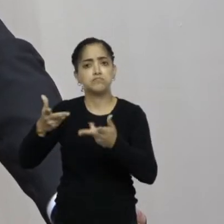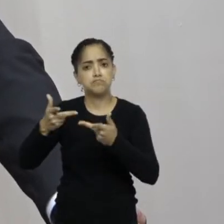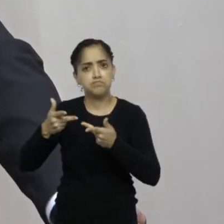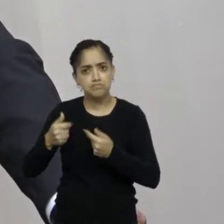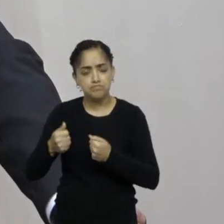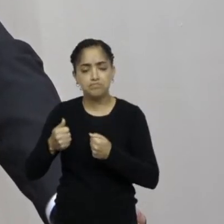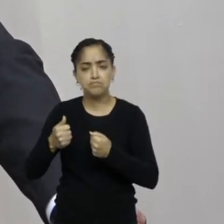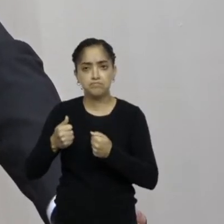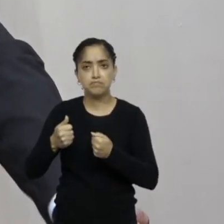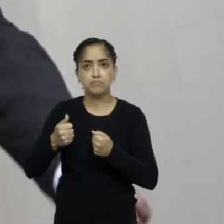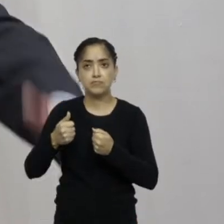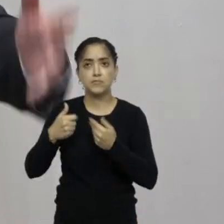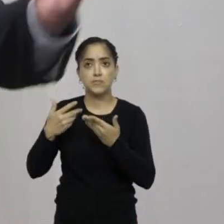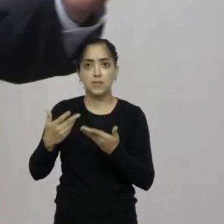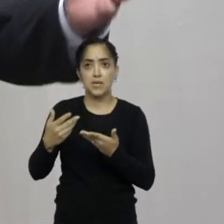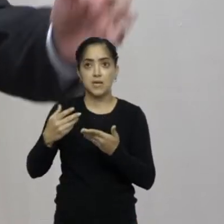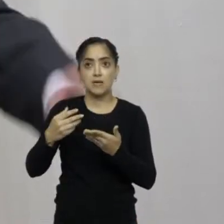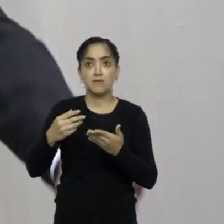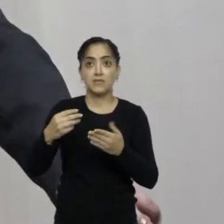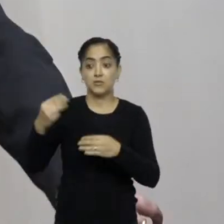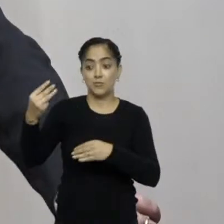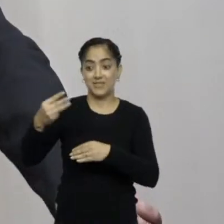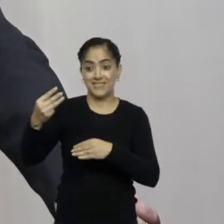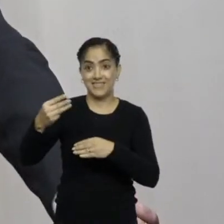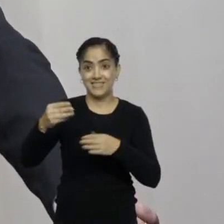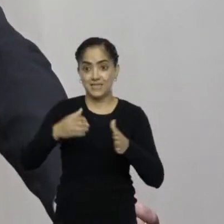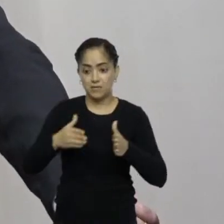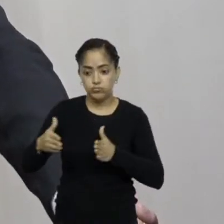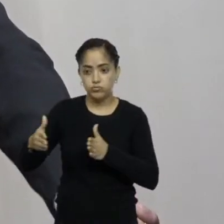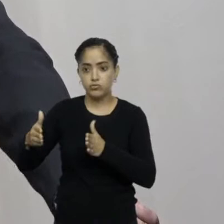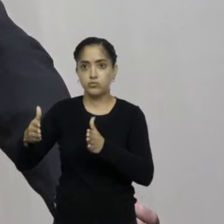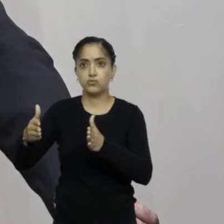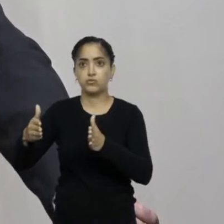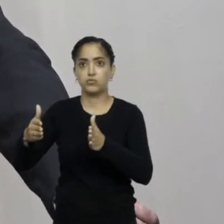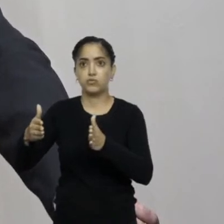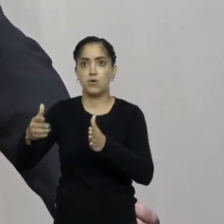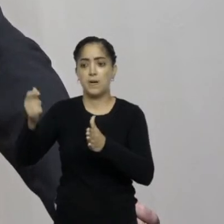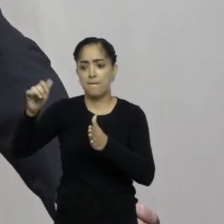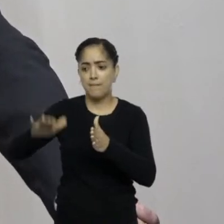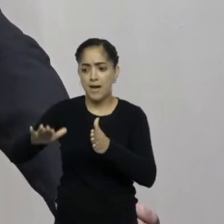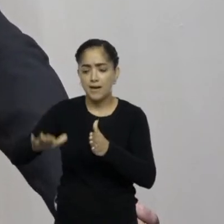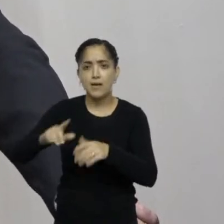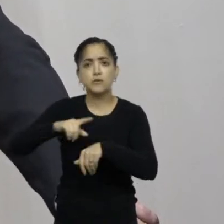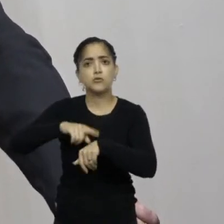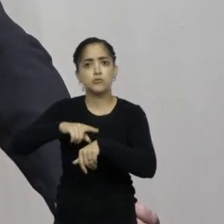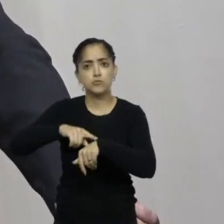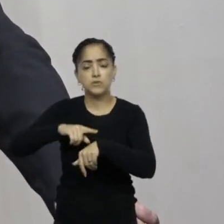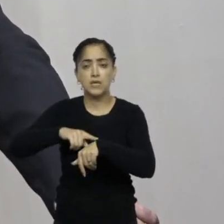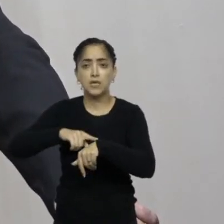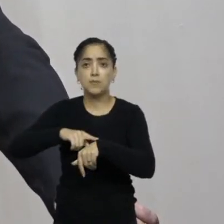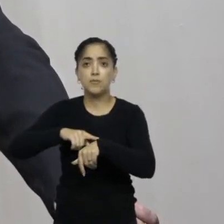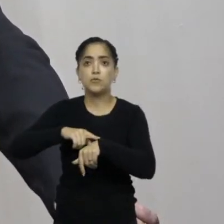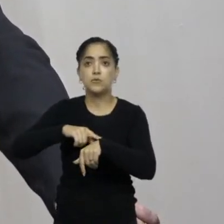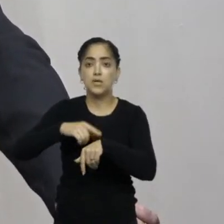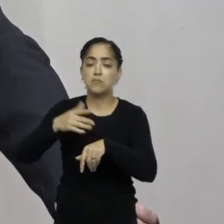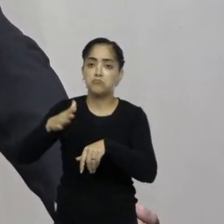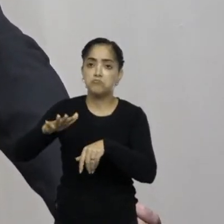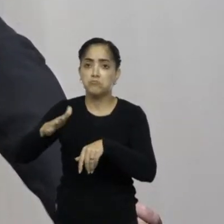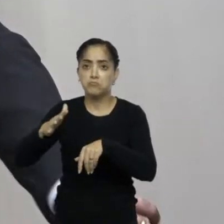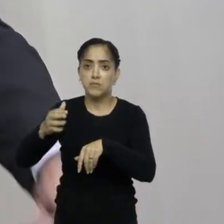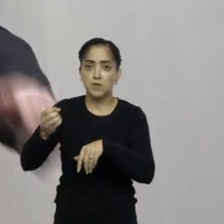últimos anos, fazer uma terceira faixa com custo barato e um tempo muito razoável. Eu